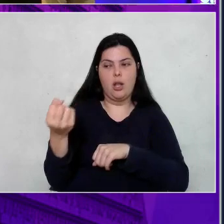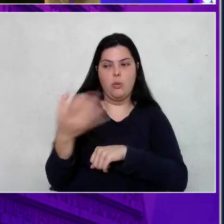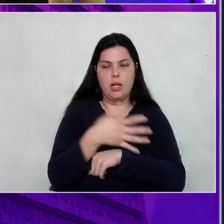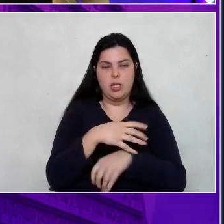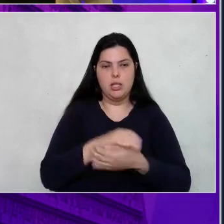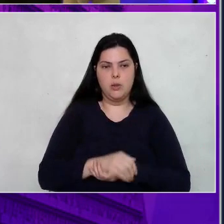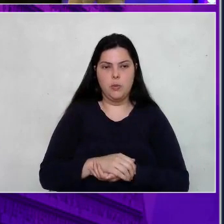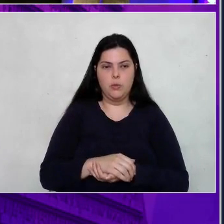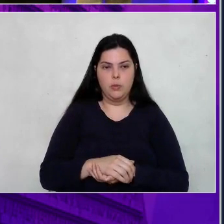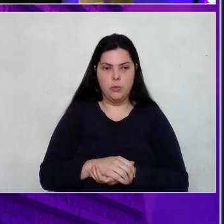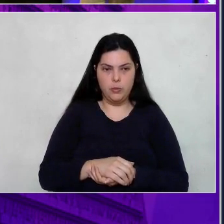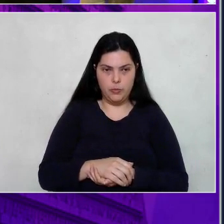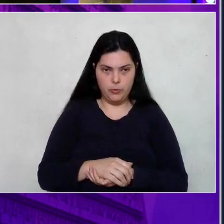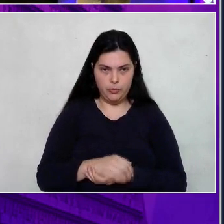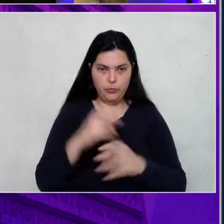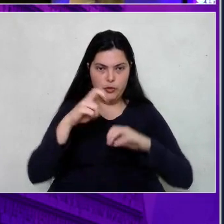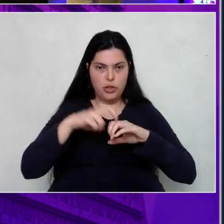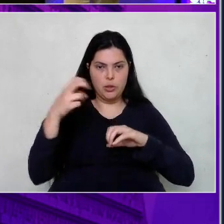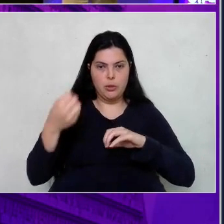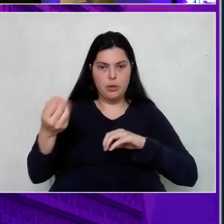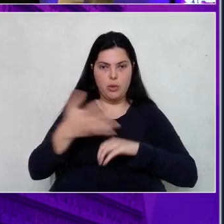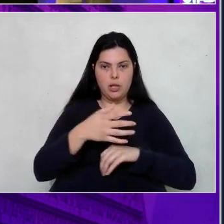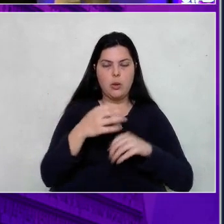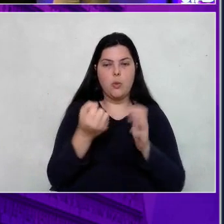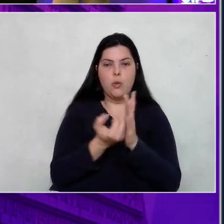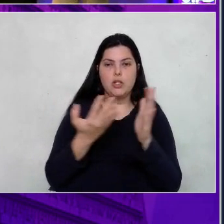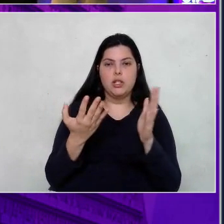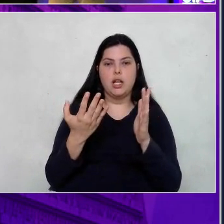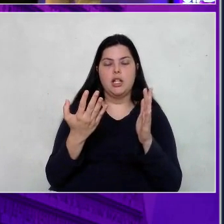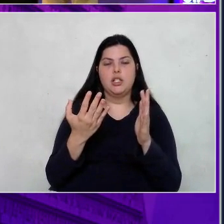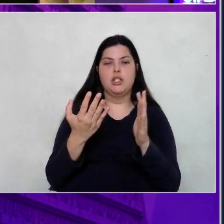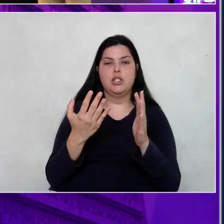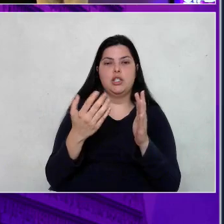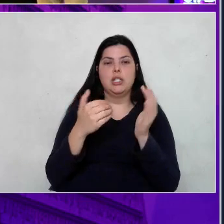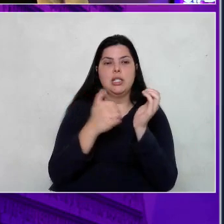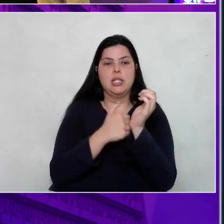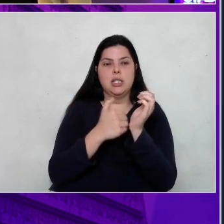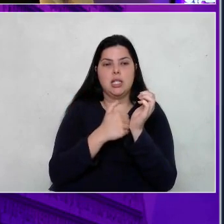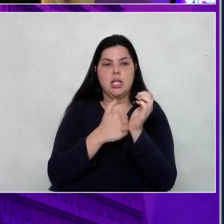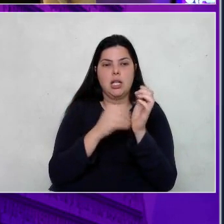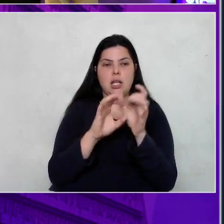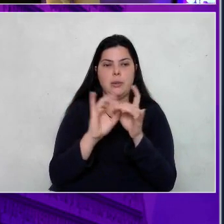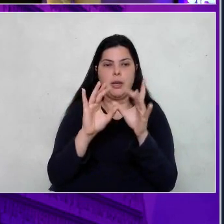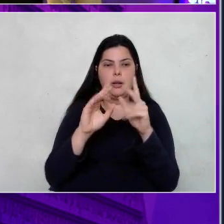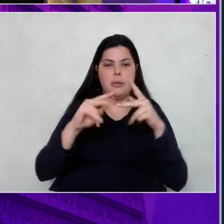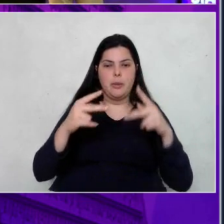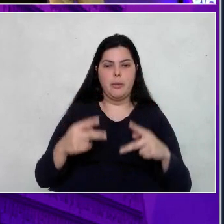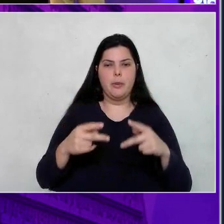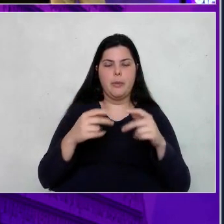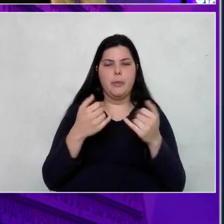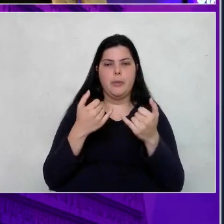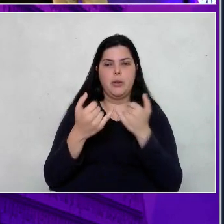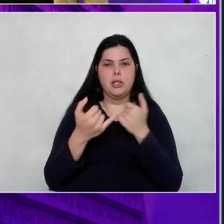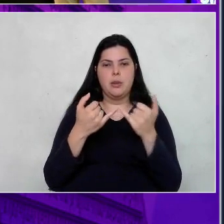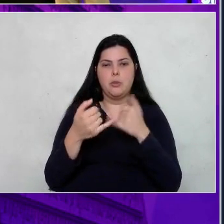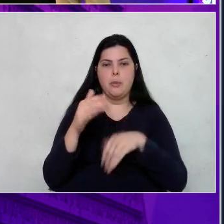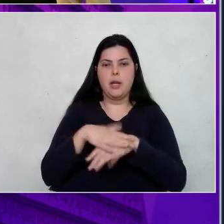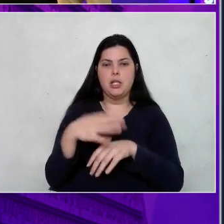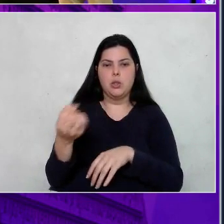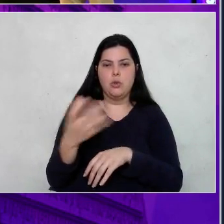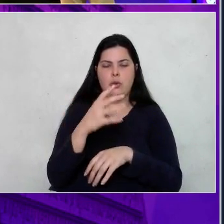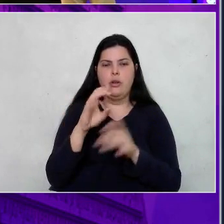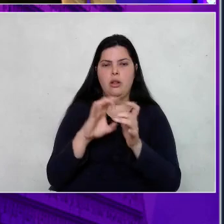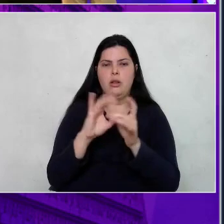que o ChatGPT foi atualizado, a quantidade de tokens que ele permite. Então, por exemplo, o GPT mais novo, ele está